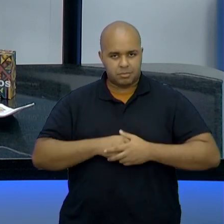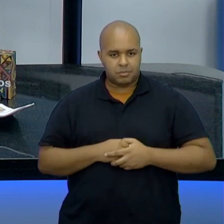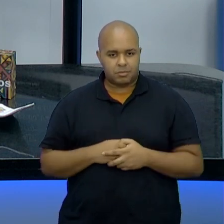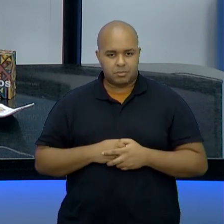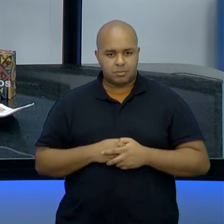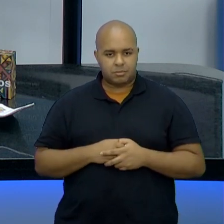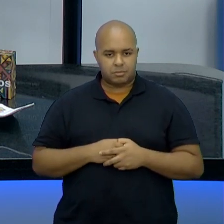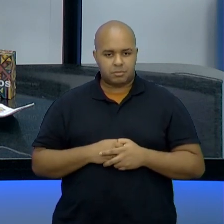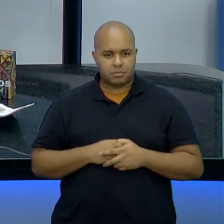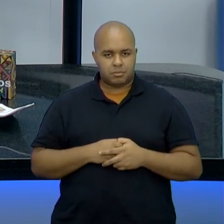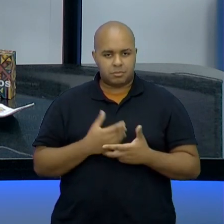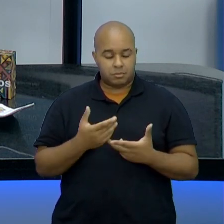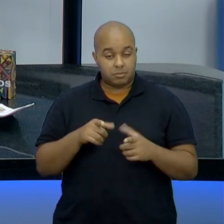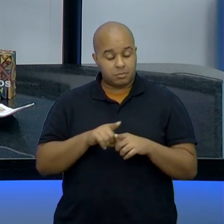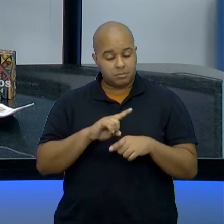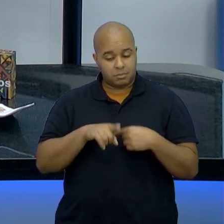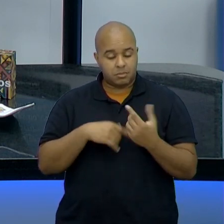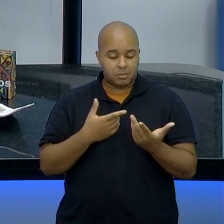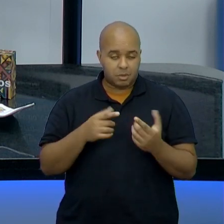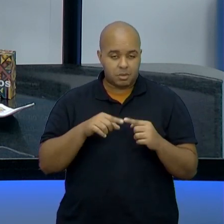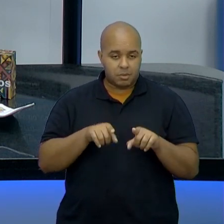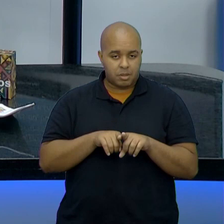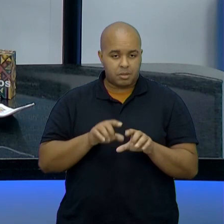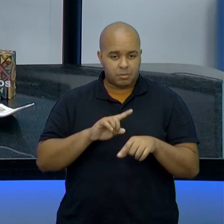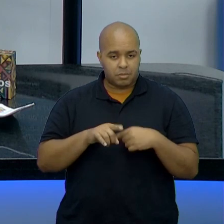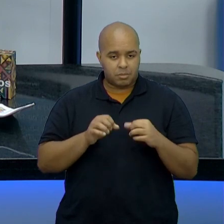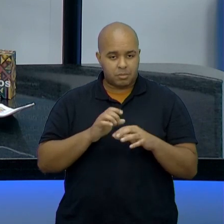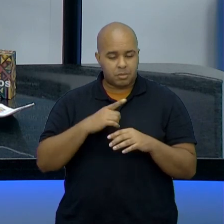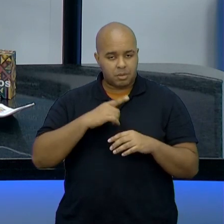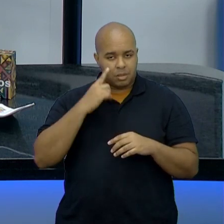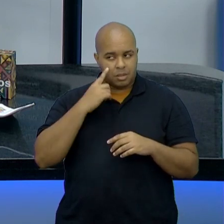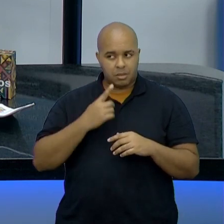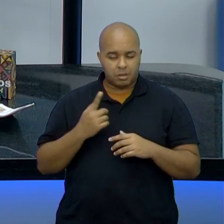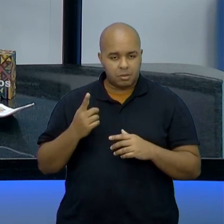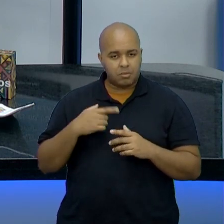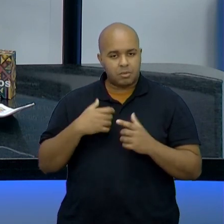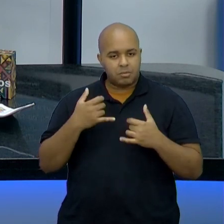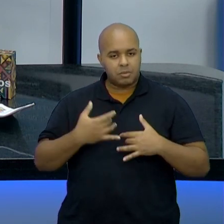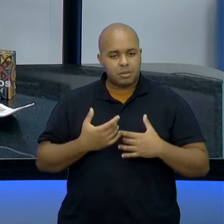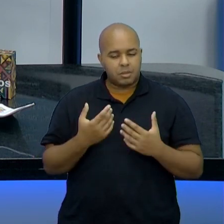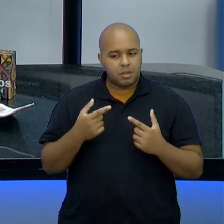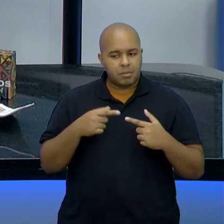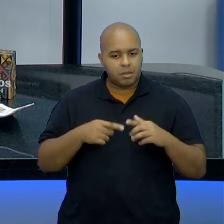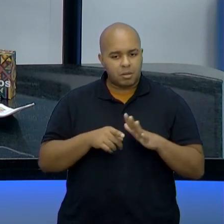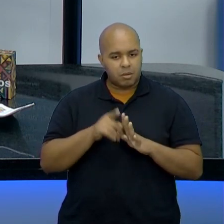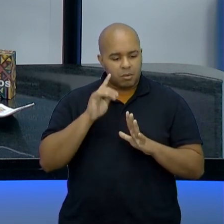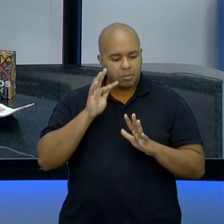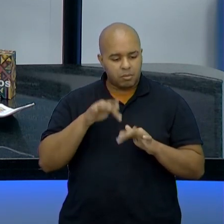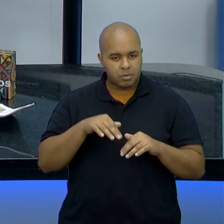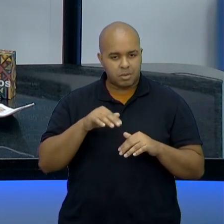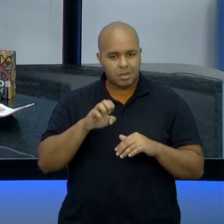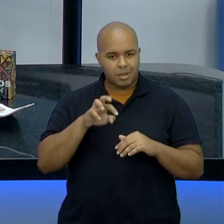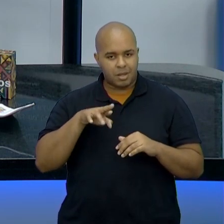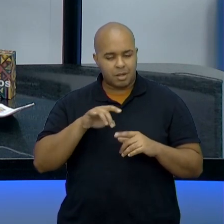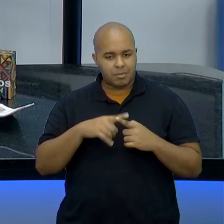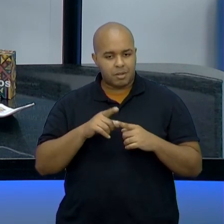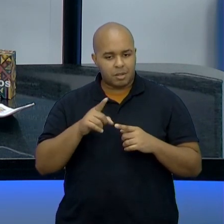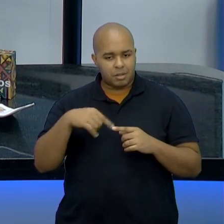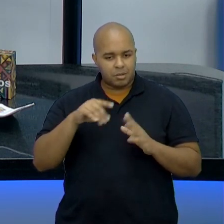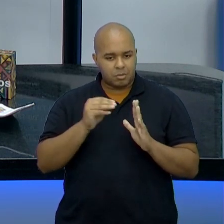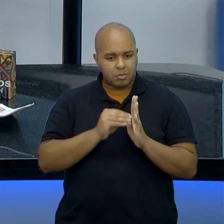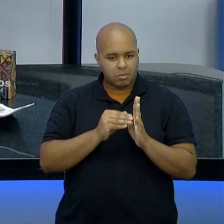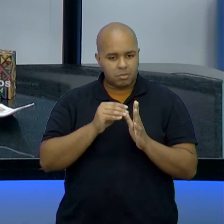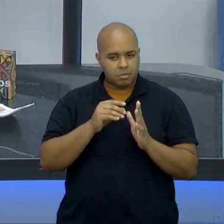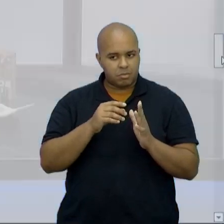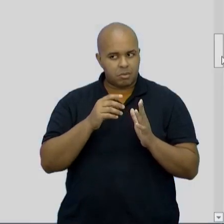coletados. E finalmente temos uma explicação envolvendo o fim de era, porque aqui a gente colocou